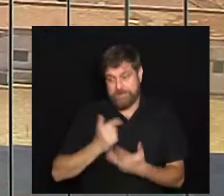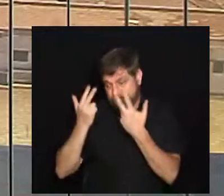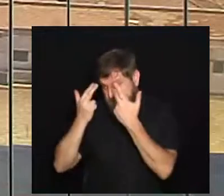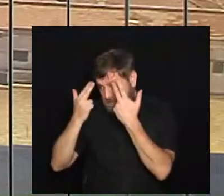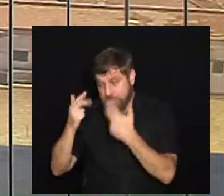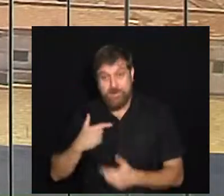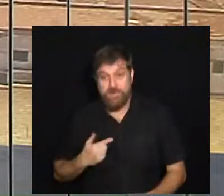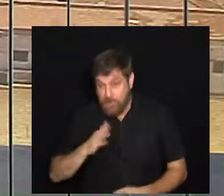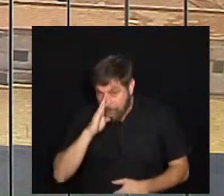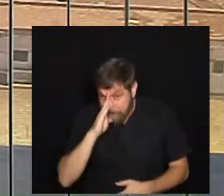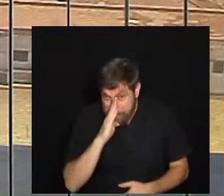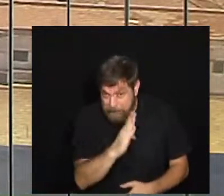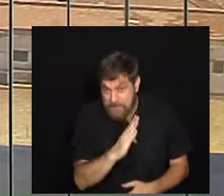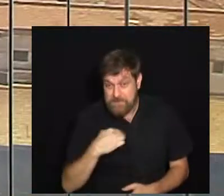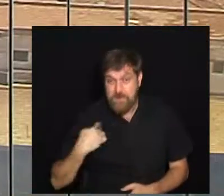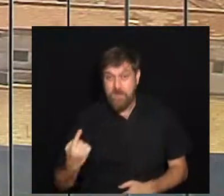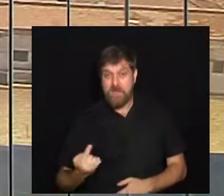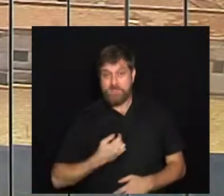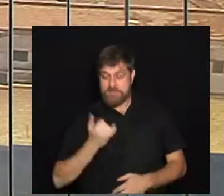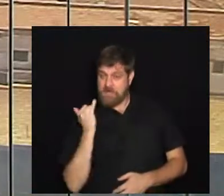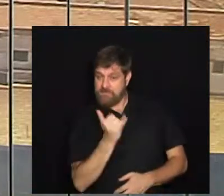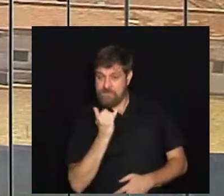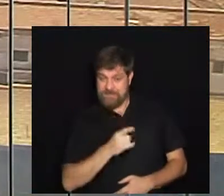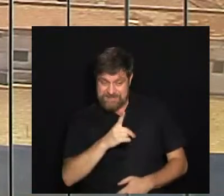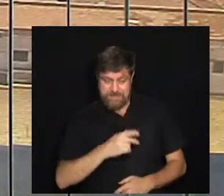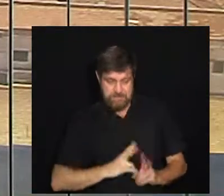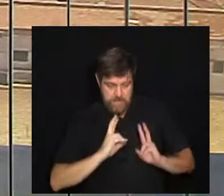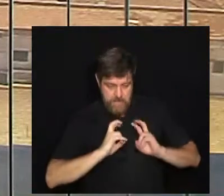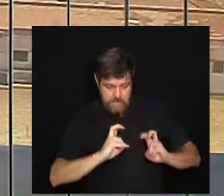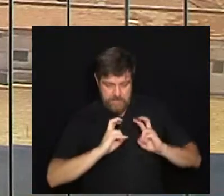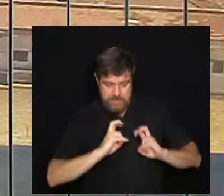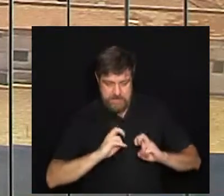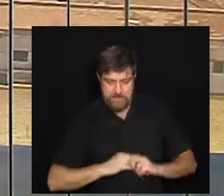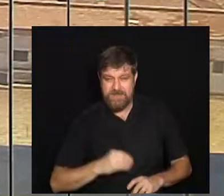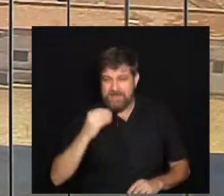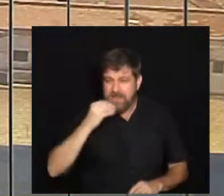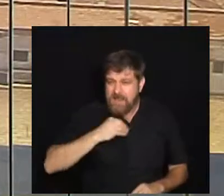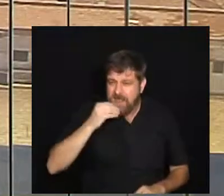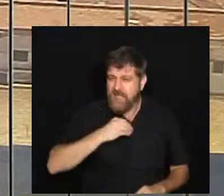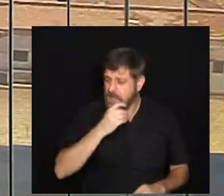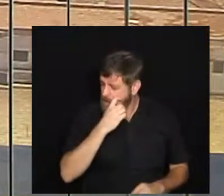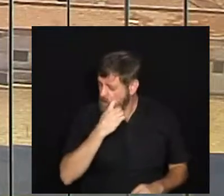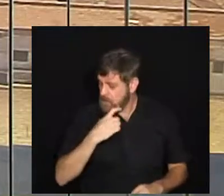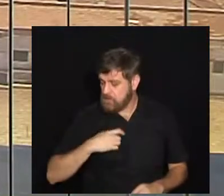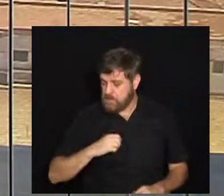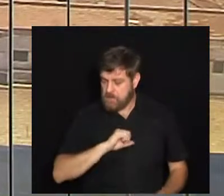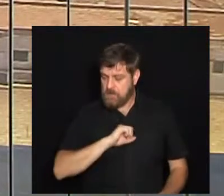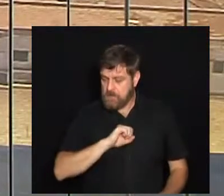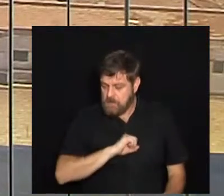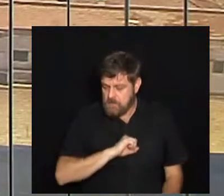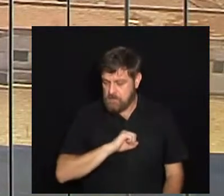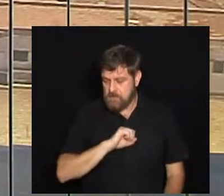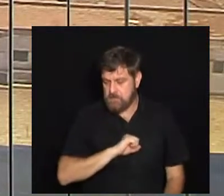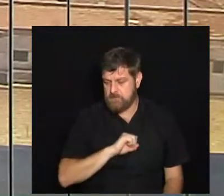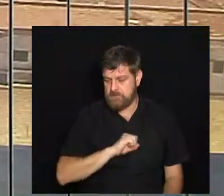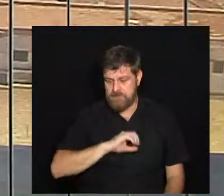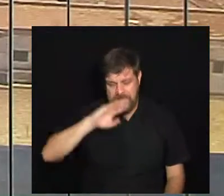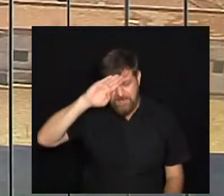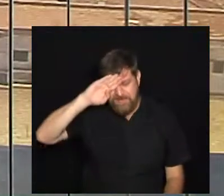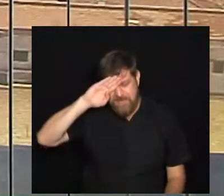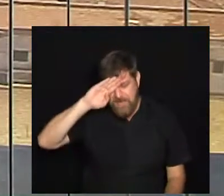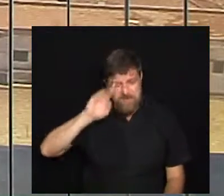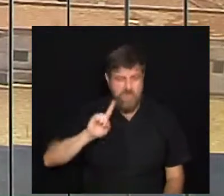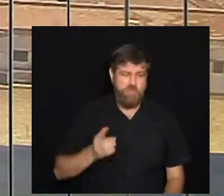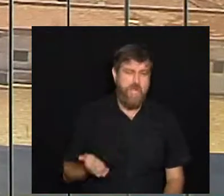sendo que o principal né que a gente tem falado com as pessoas é o que se seu quadro leve né se você tá com um quadro de tosse não tá tendo febre